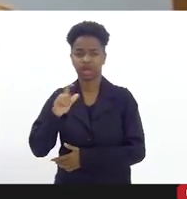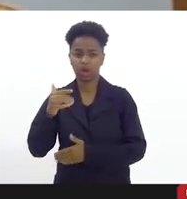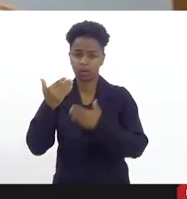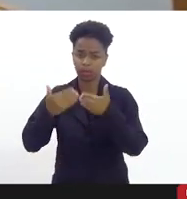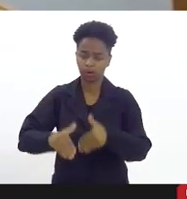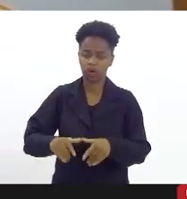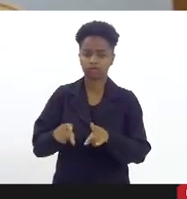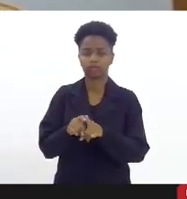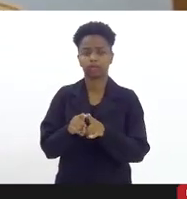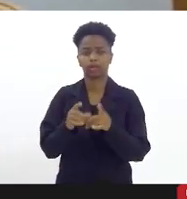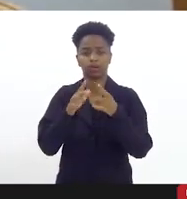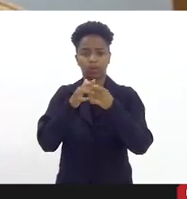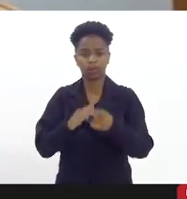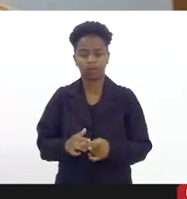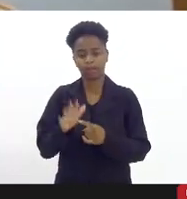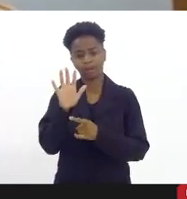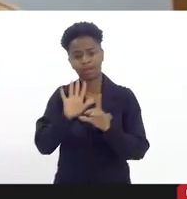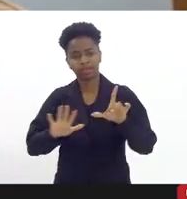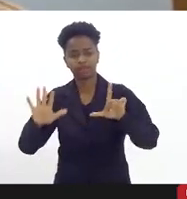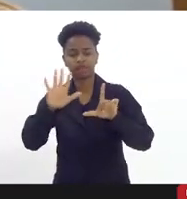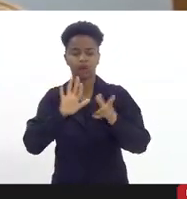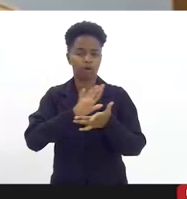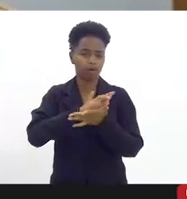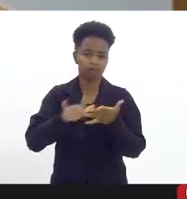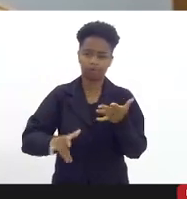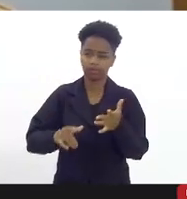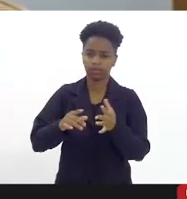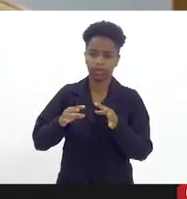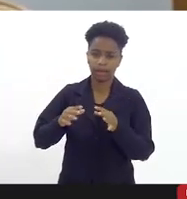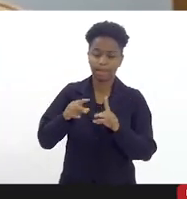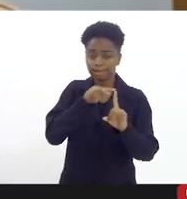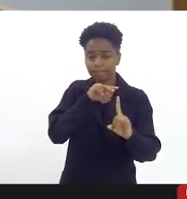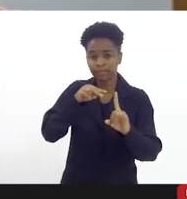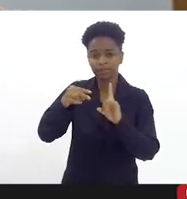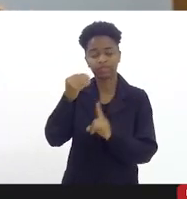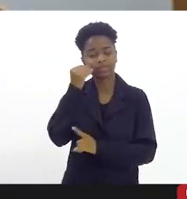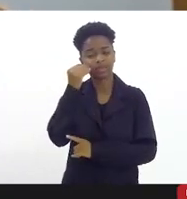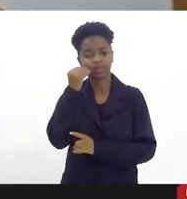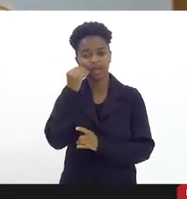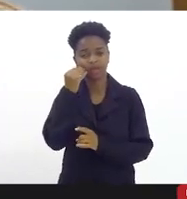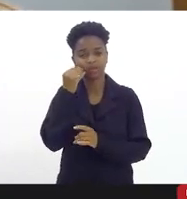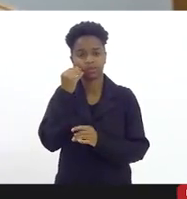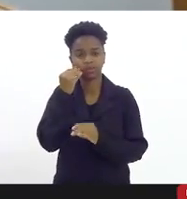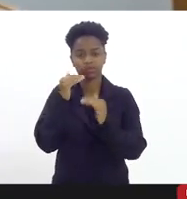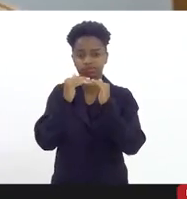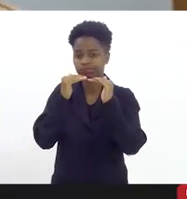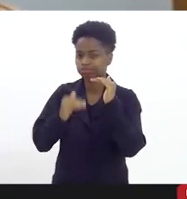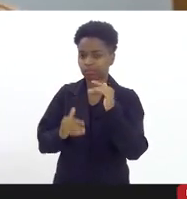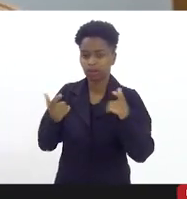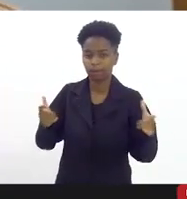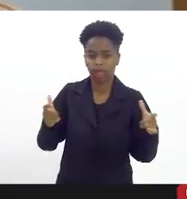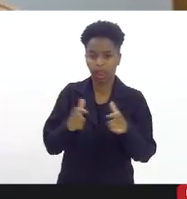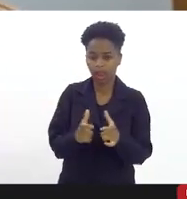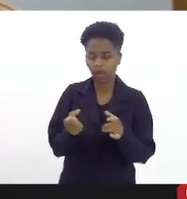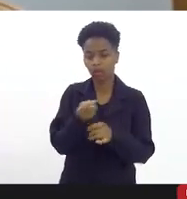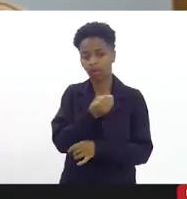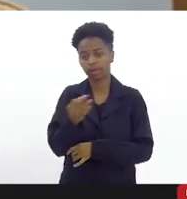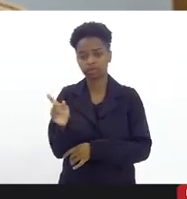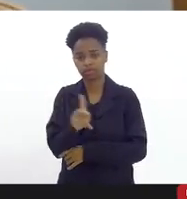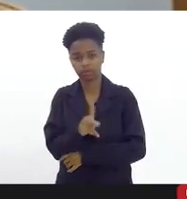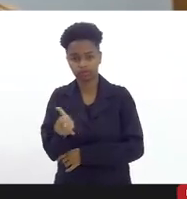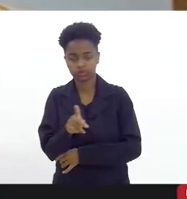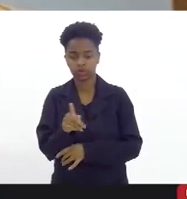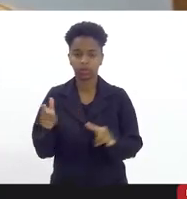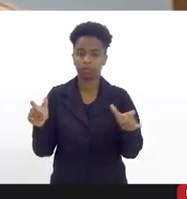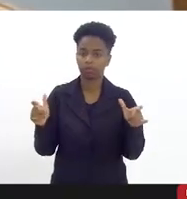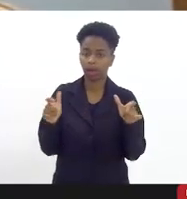plataformas estruturas tudo tudo uma perspectiva de reduzir o número de professores e professores reduzir